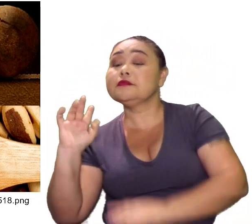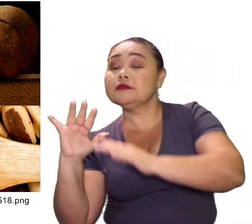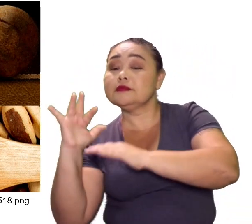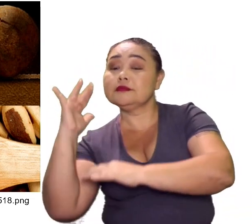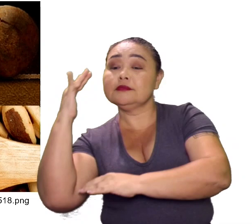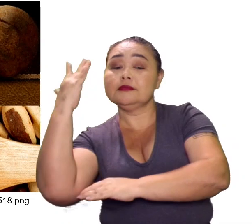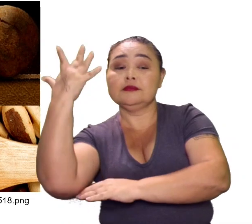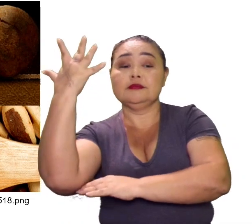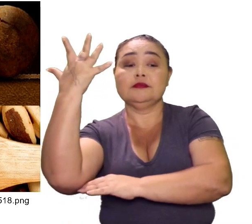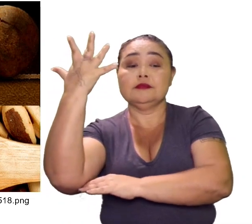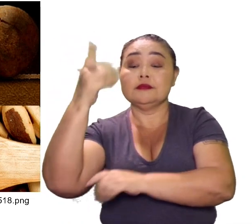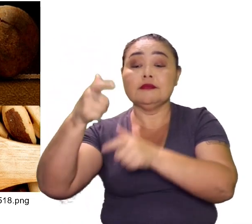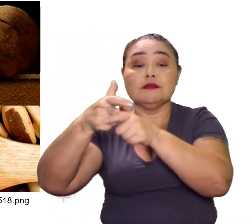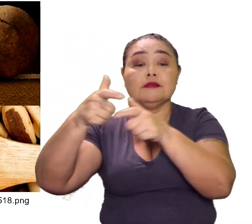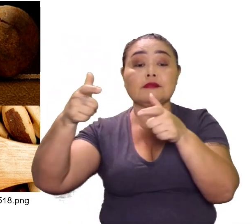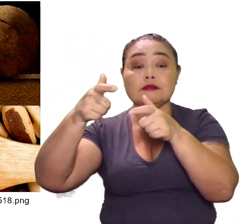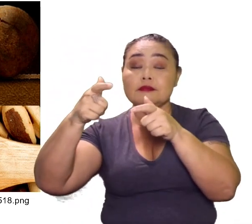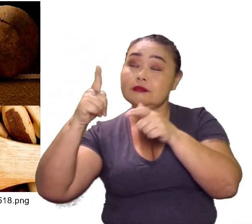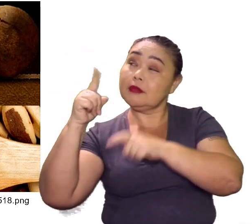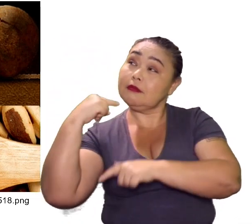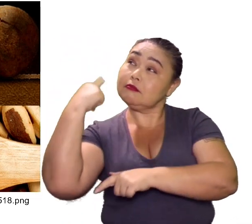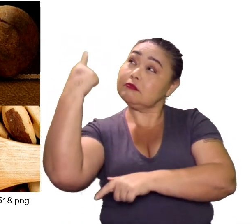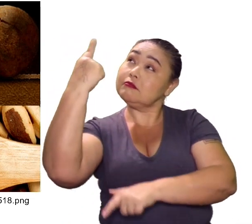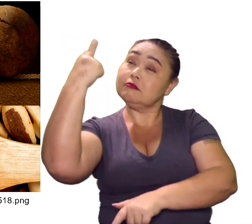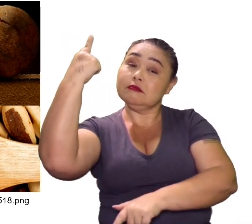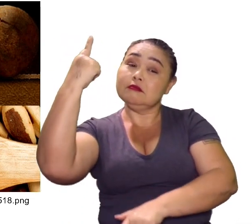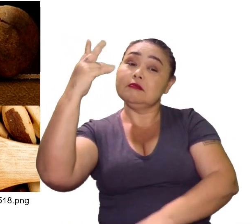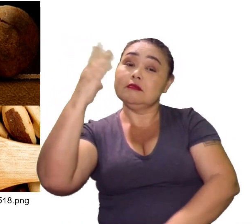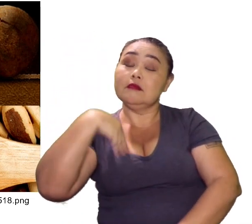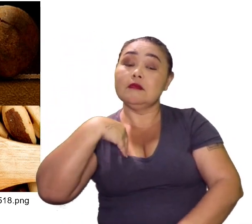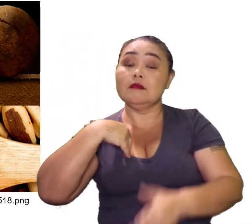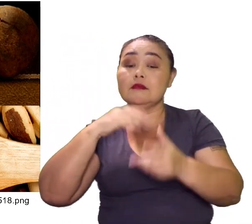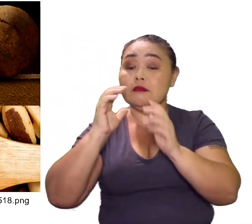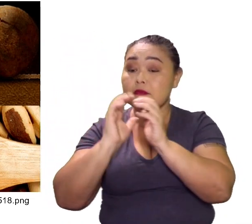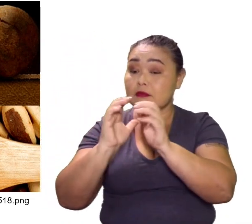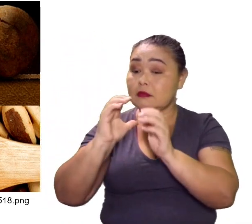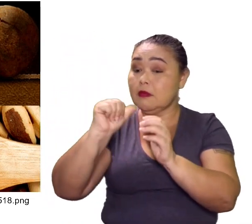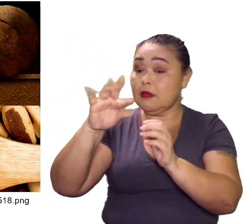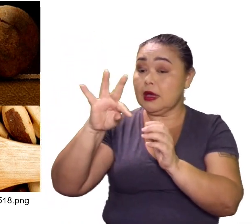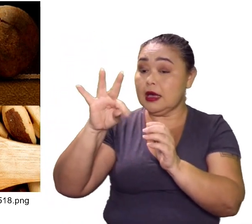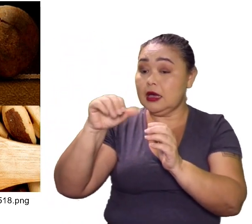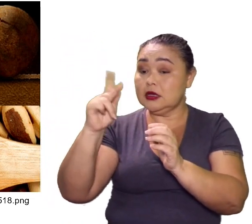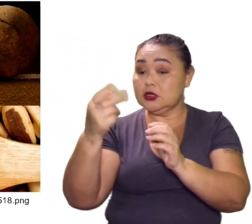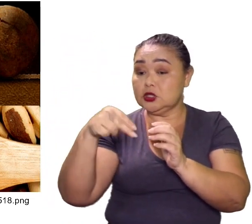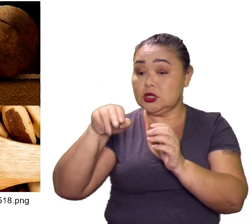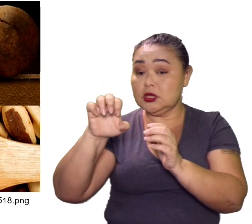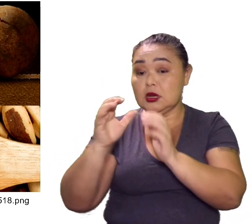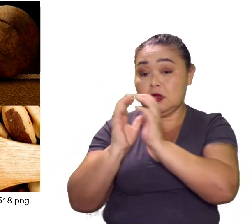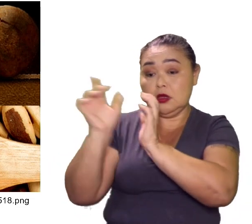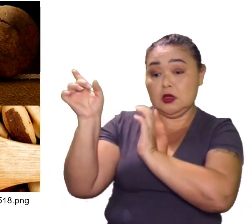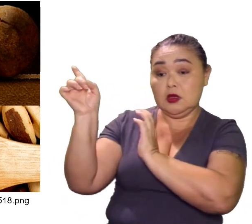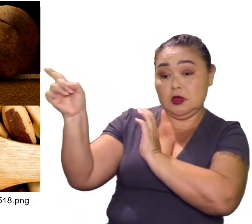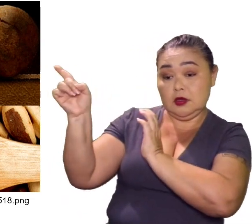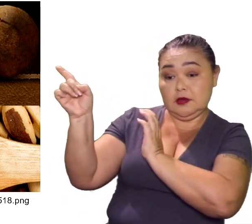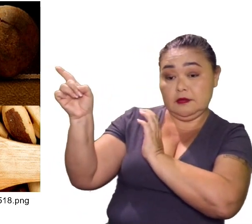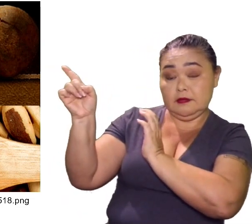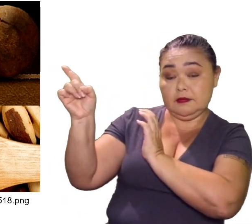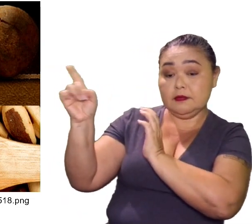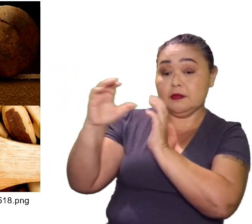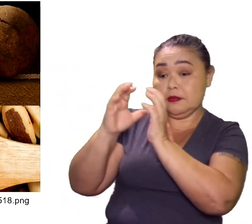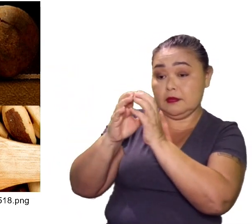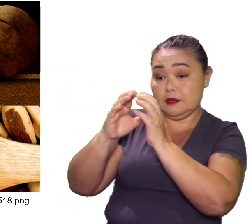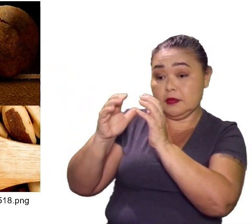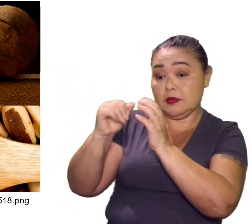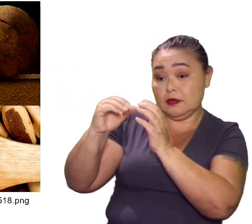encontrada é de maior porte, como a castanheira. E a castanheira, diga-se